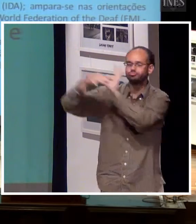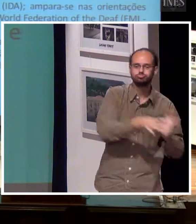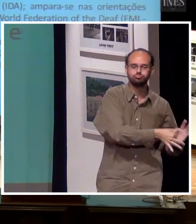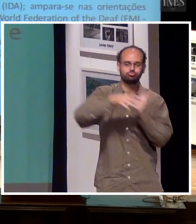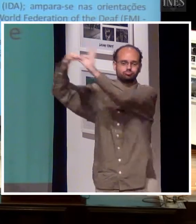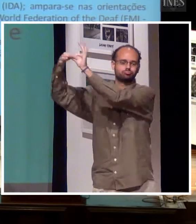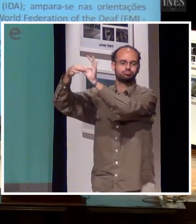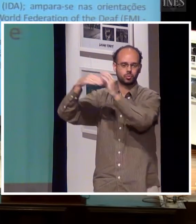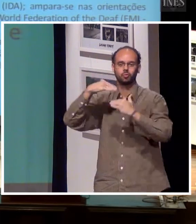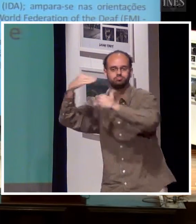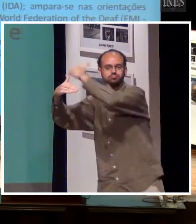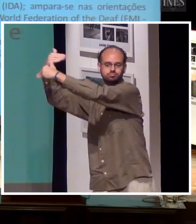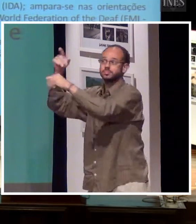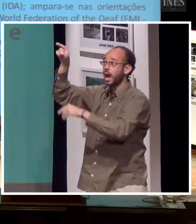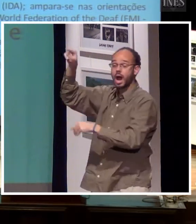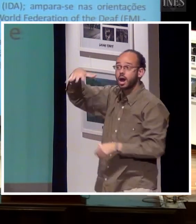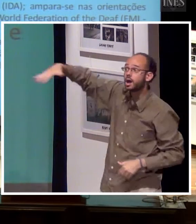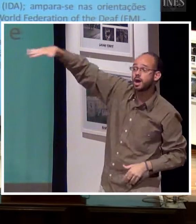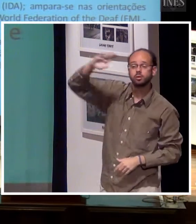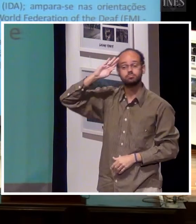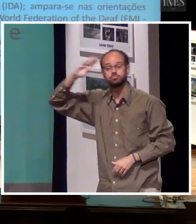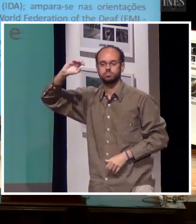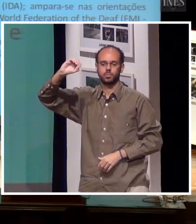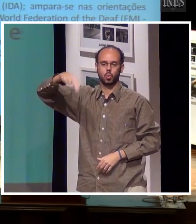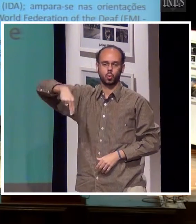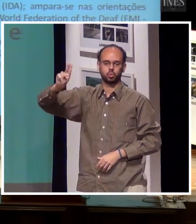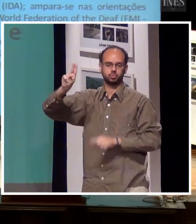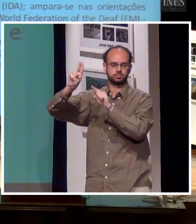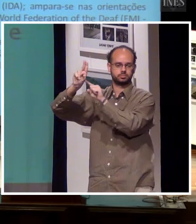dos Surdos, dos DIFs, onde há uma parceria